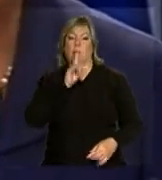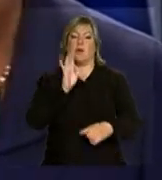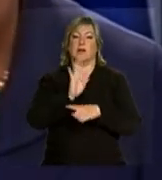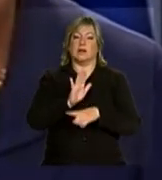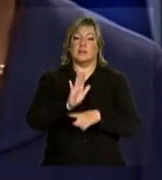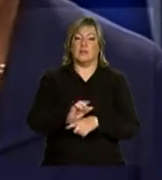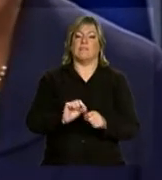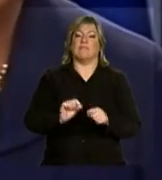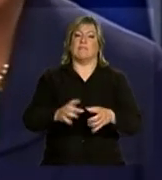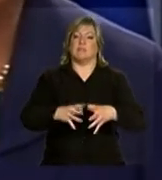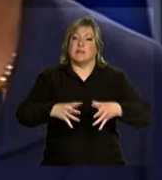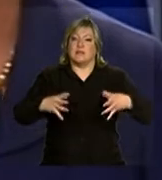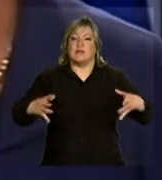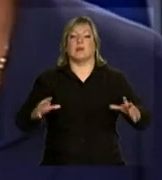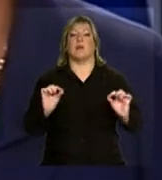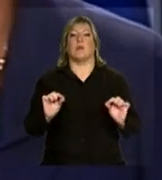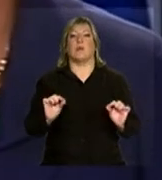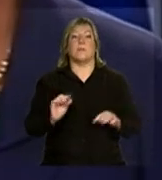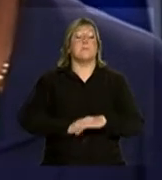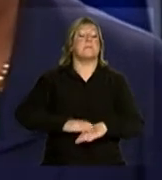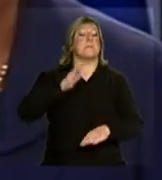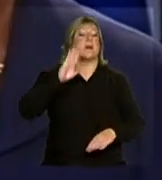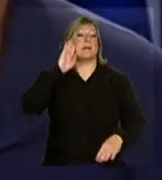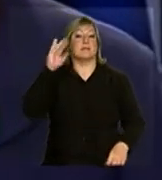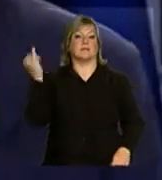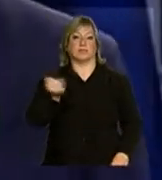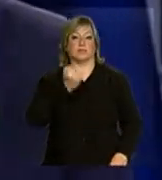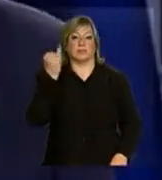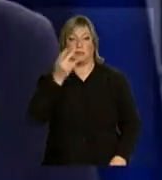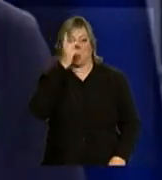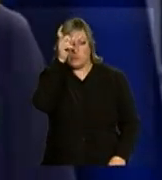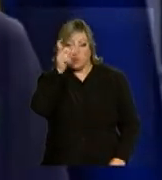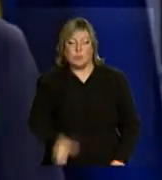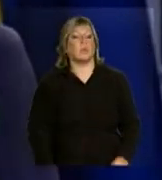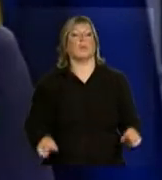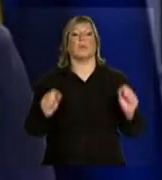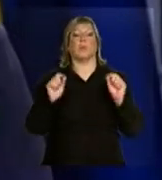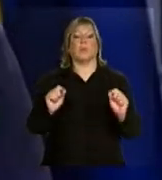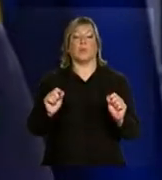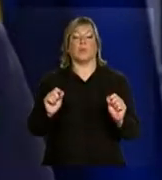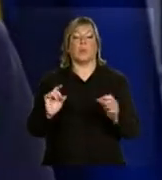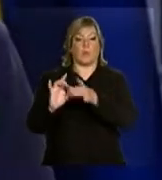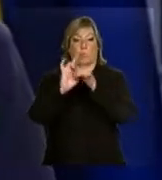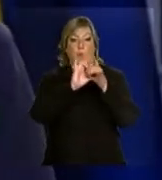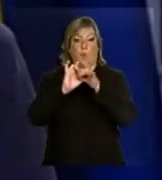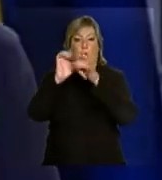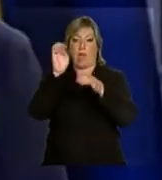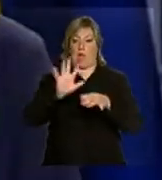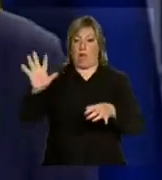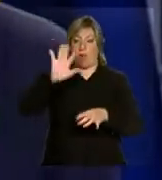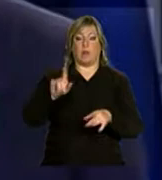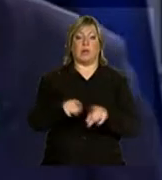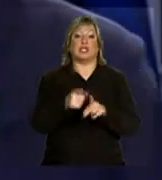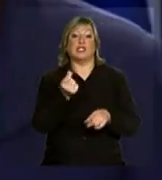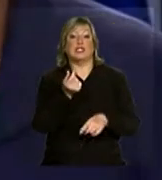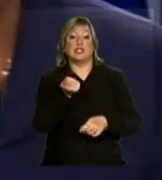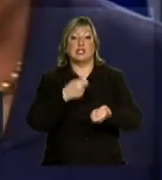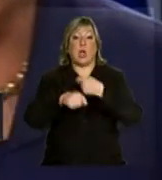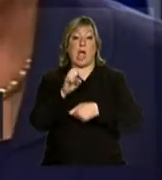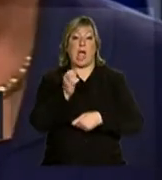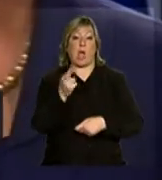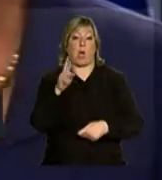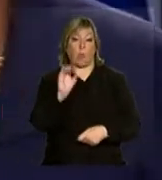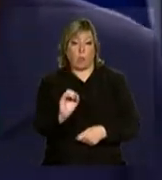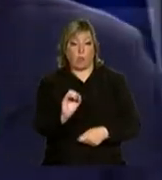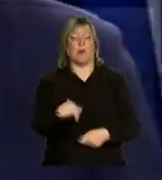um dos maiores produtos humanos que foi a União Europeia e o euro, o Brasil,